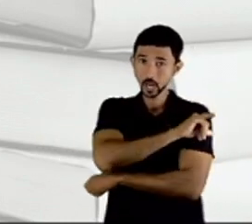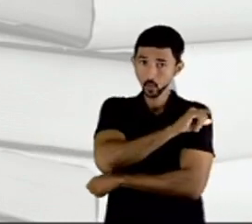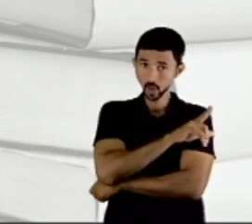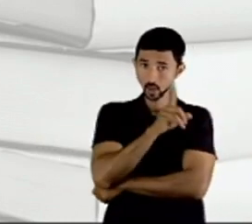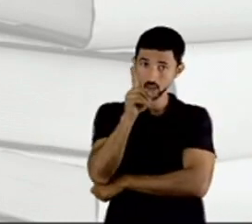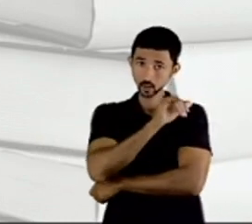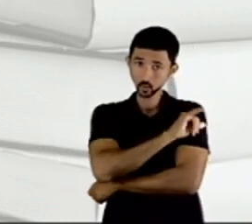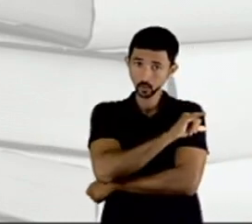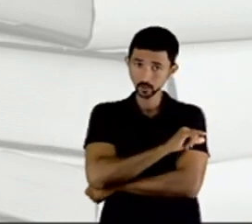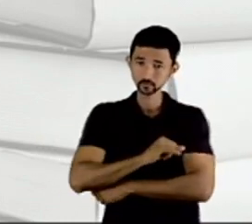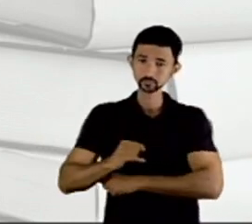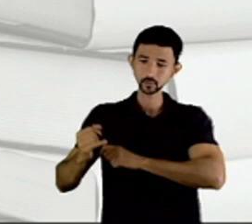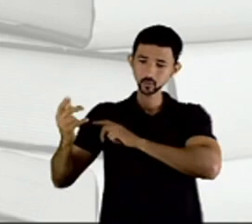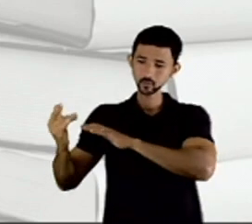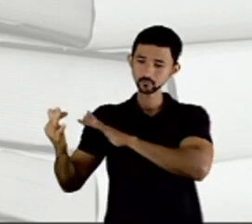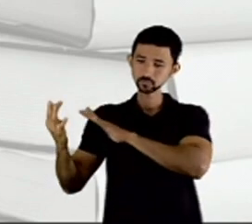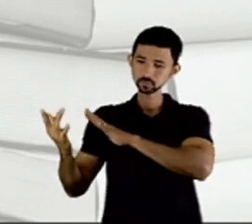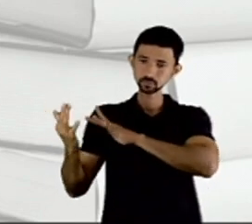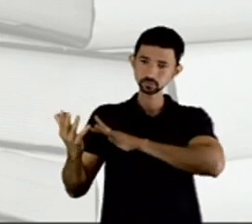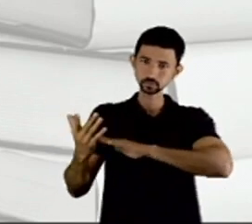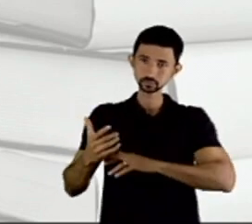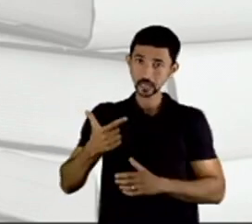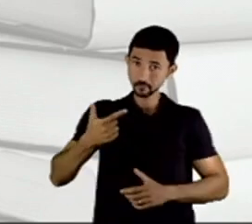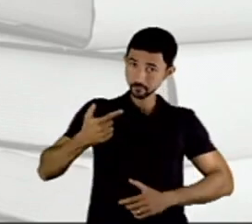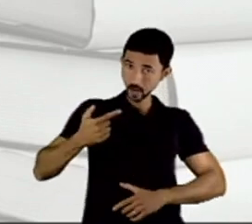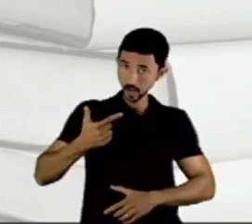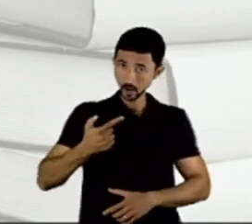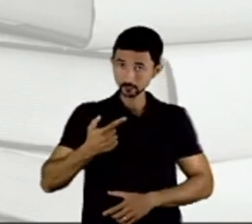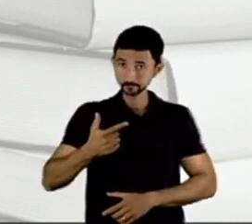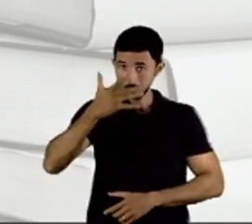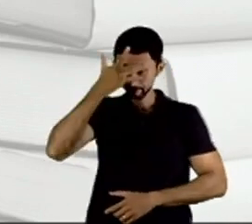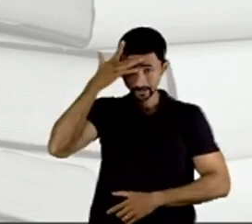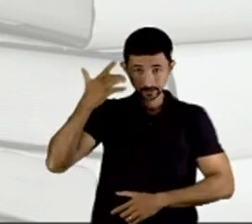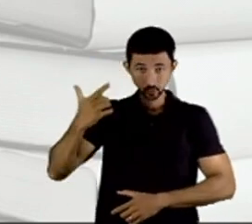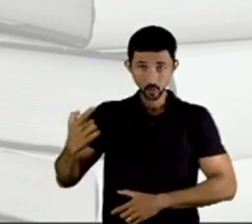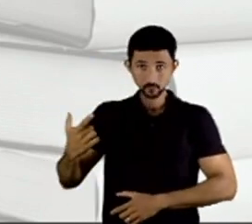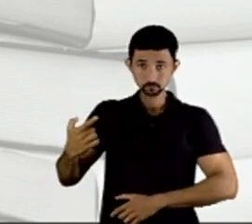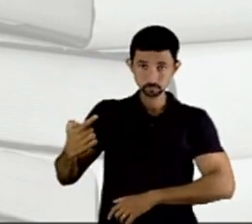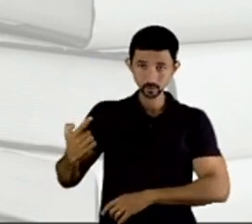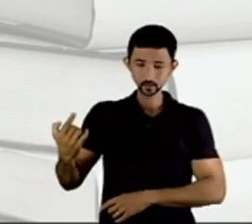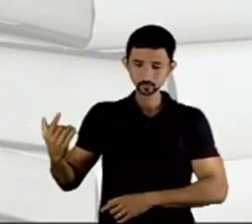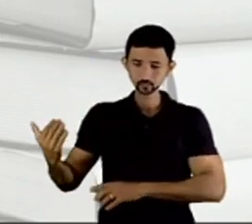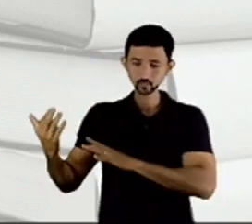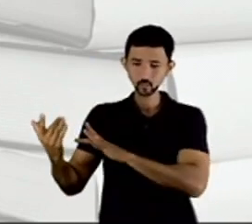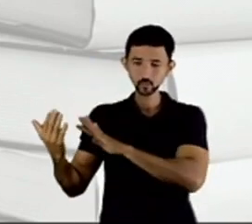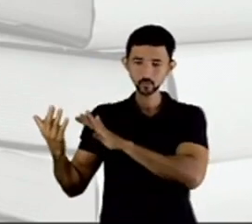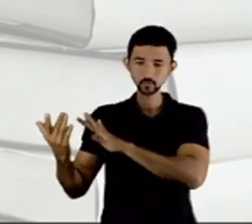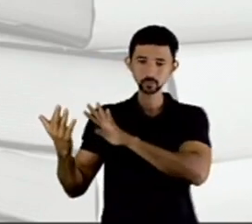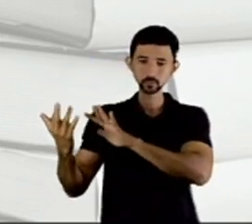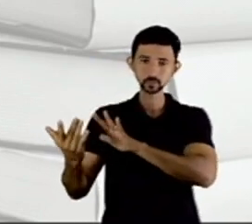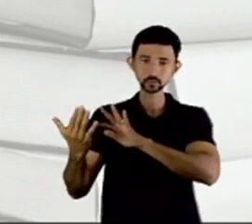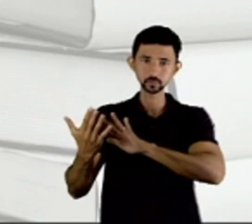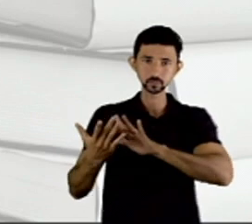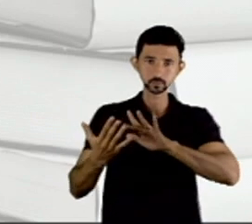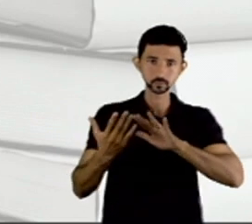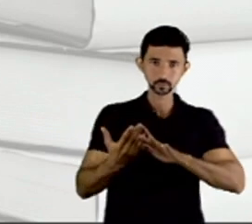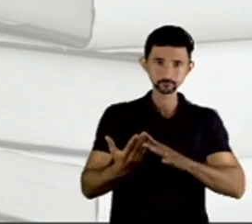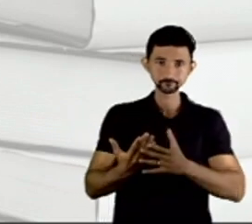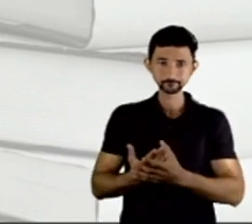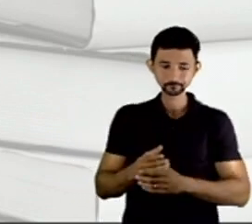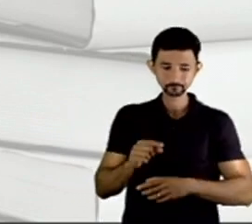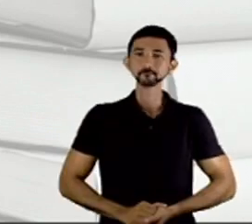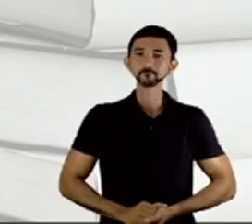de Copacabana, eles saíram armados. Olha só, gente, eles saíram armados e eles enfrentaram as forças do